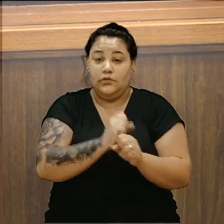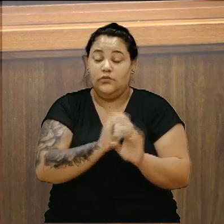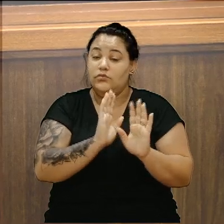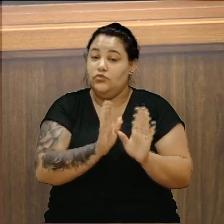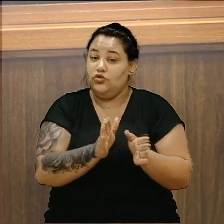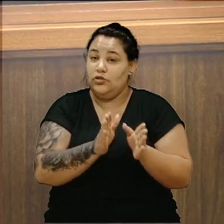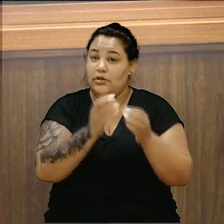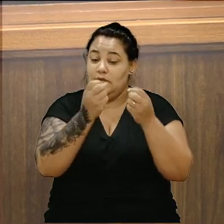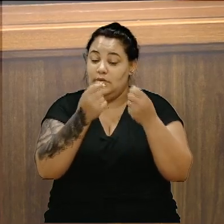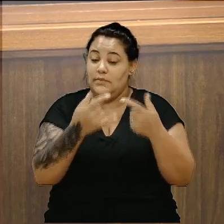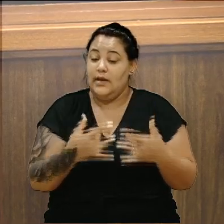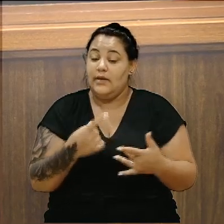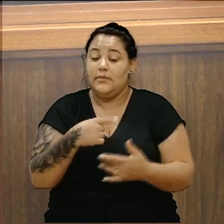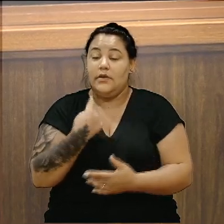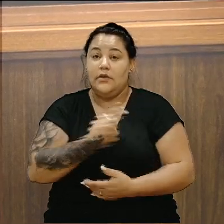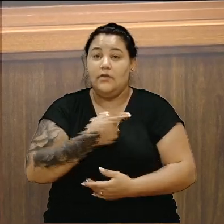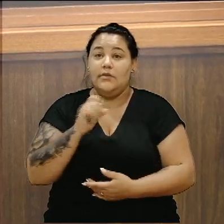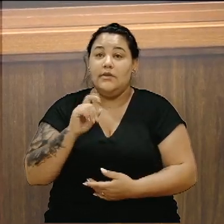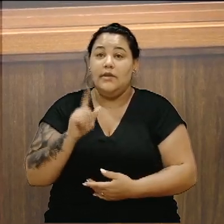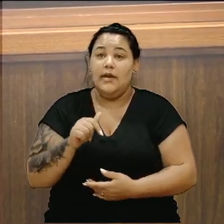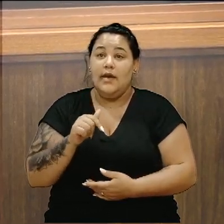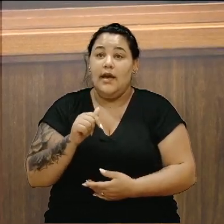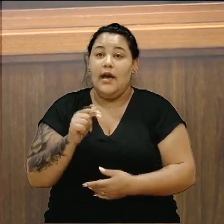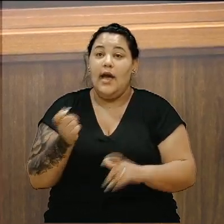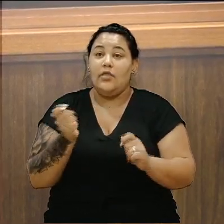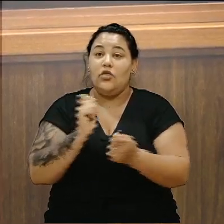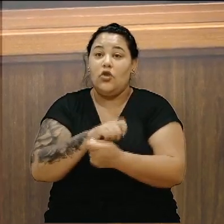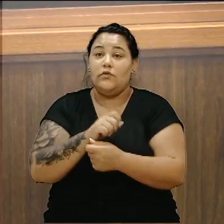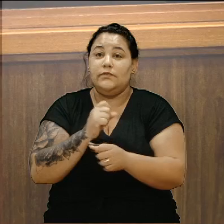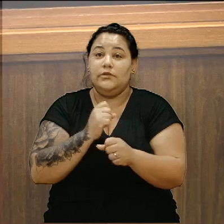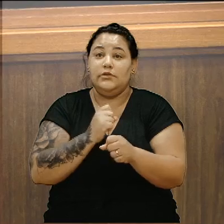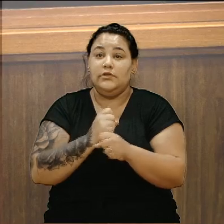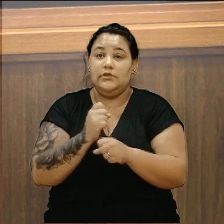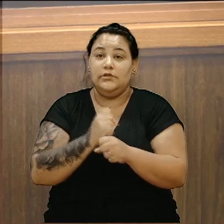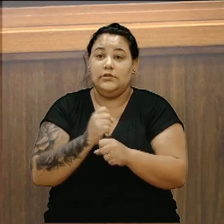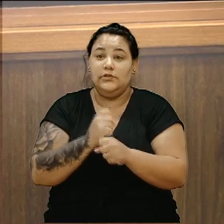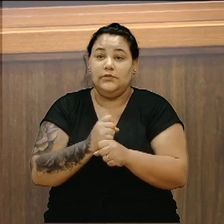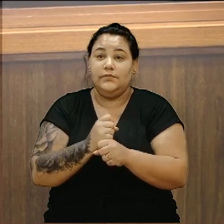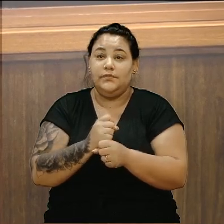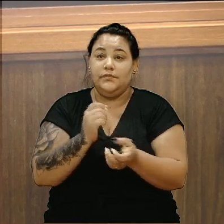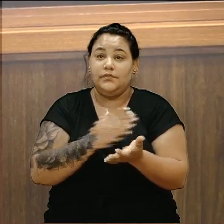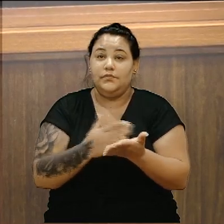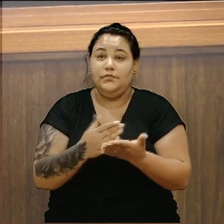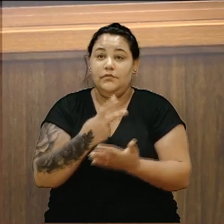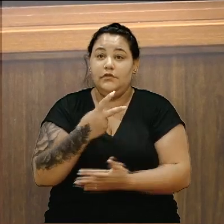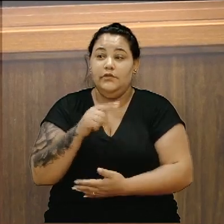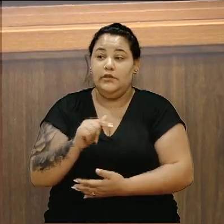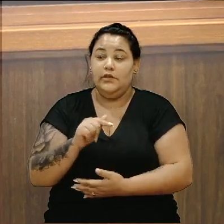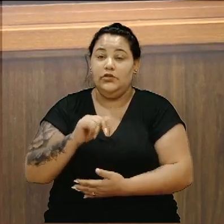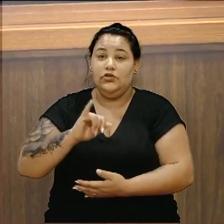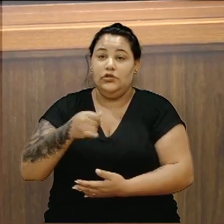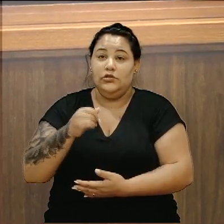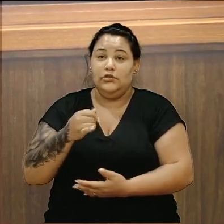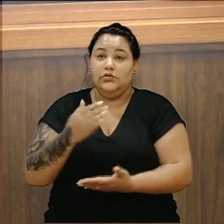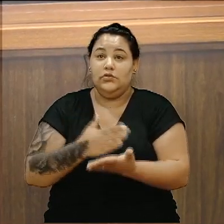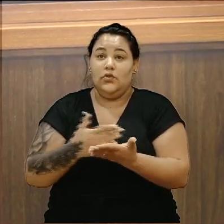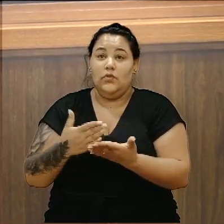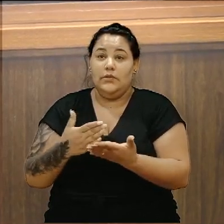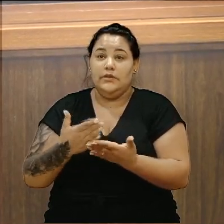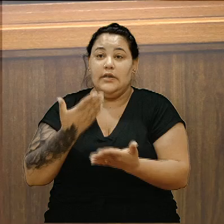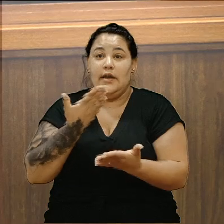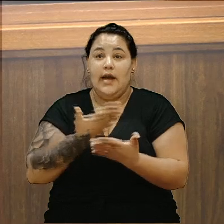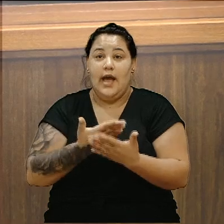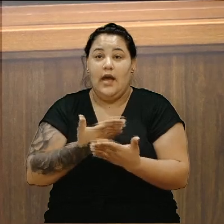a transição para esse ano, que a partir desse ano, do dia 27 de janeiro, quando começaria as aulas, tudo